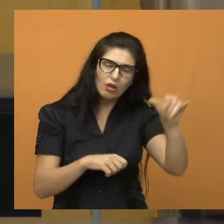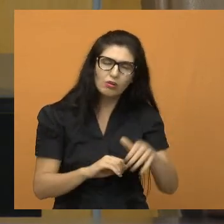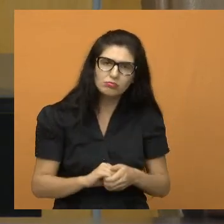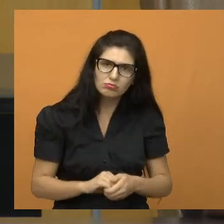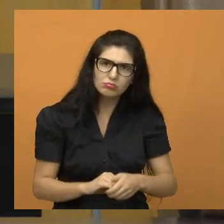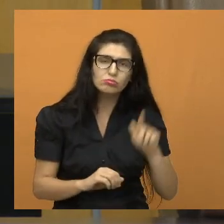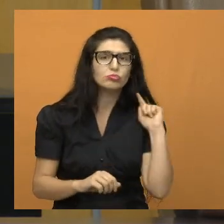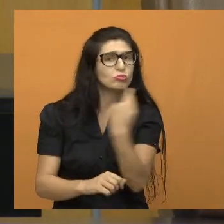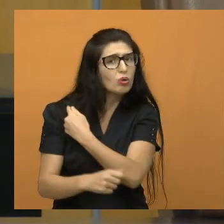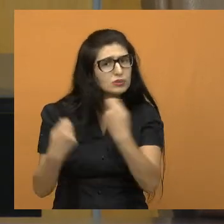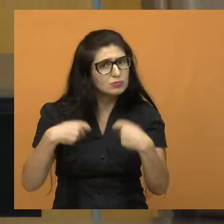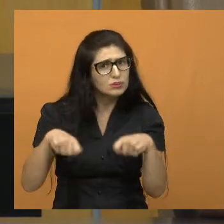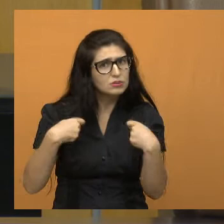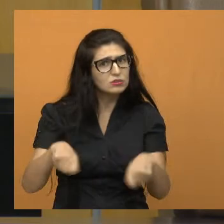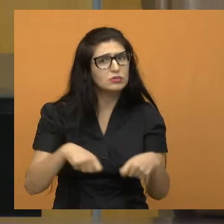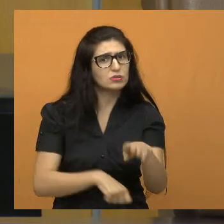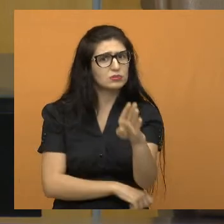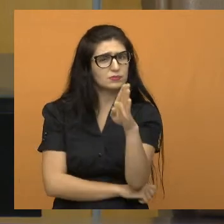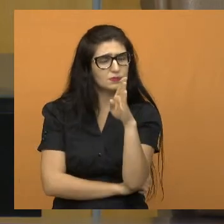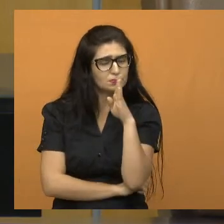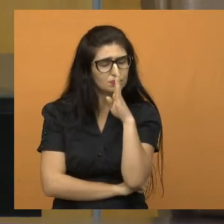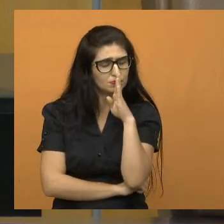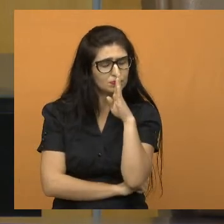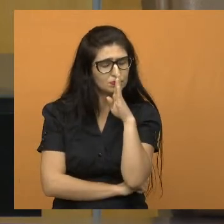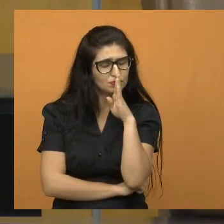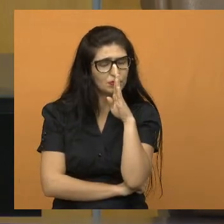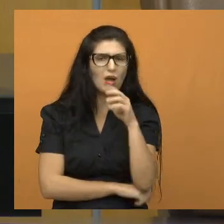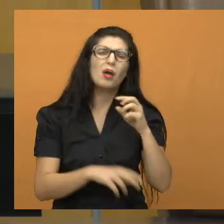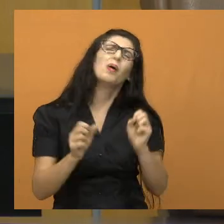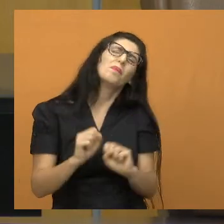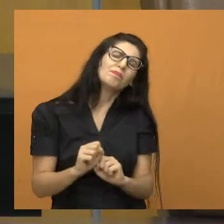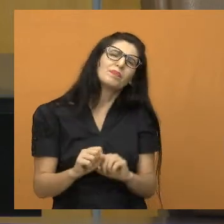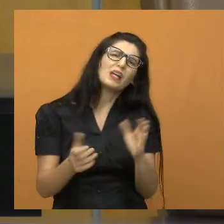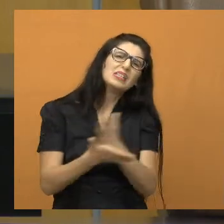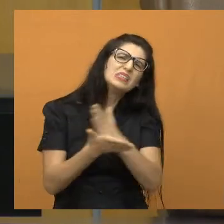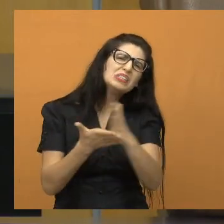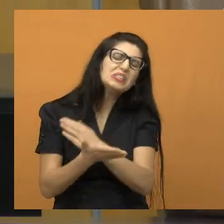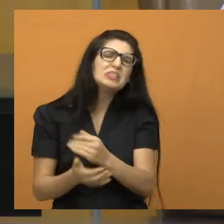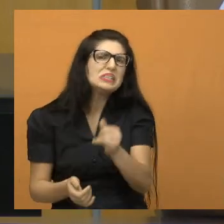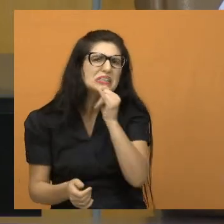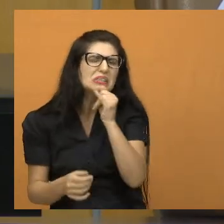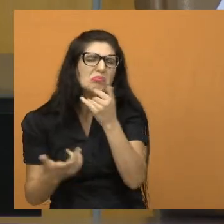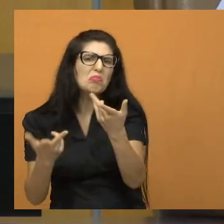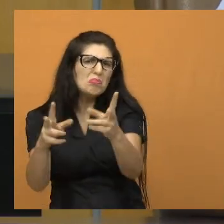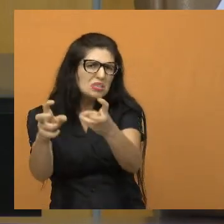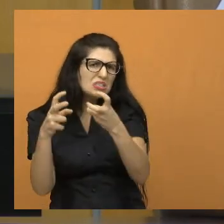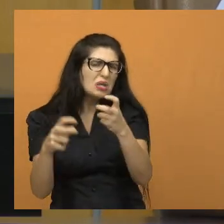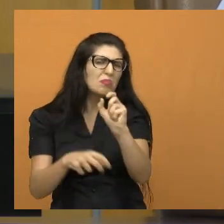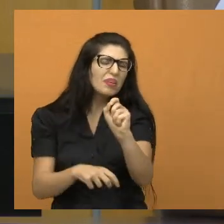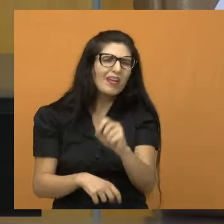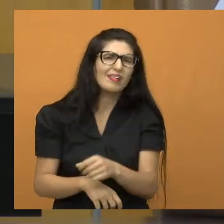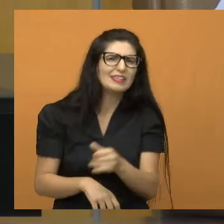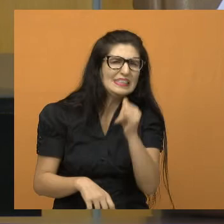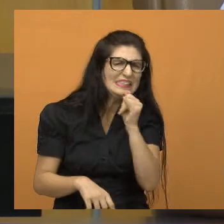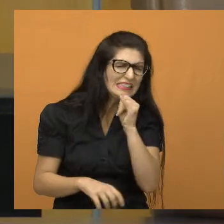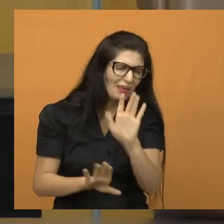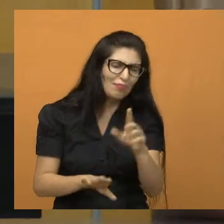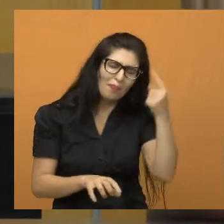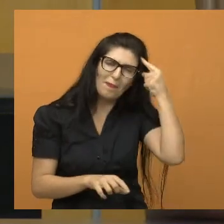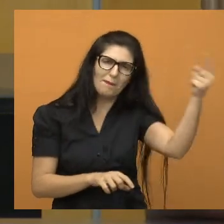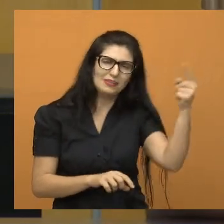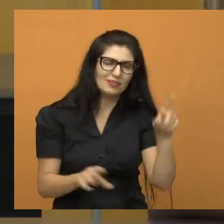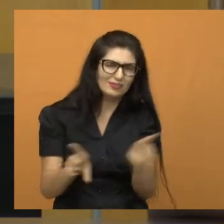pouco de silêncio. Às vezes, eu vejo aqui, quando... Vou dar um exemplo bobo, mas a gente leva para a gente pensar